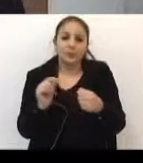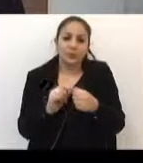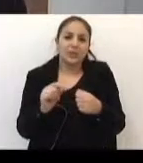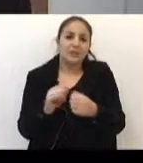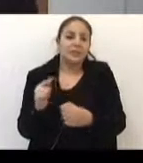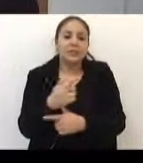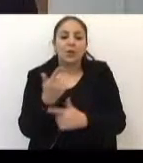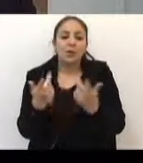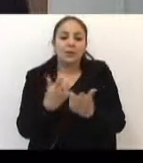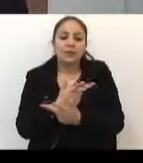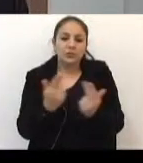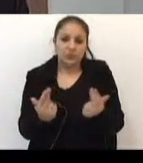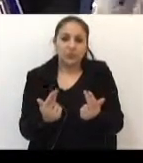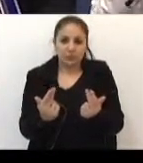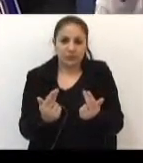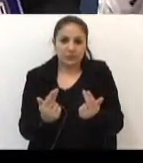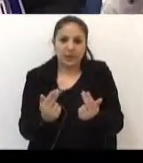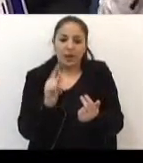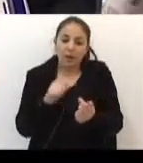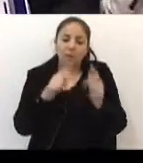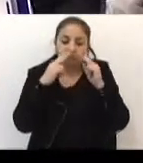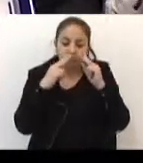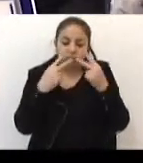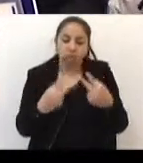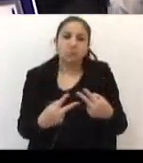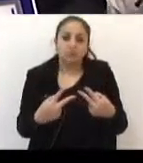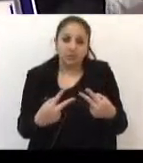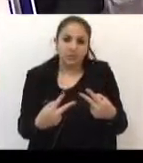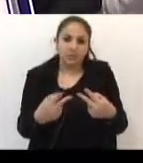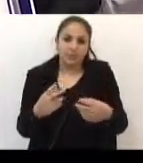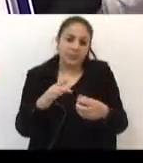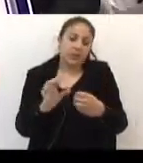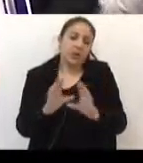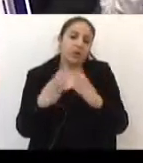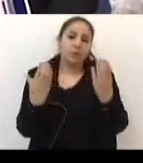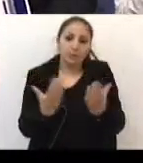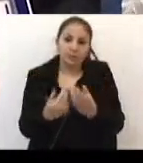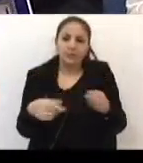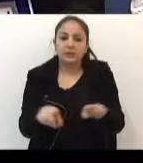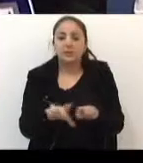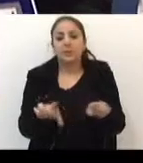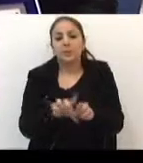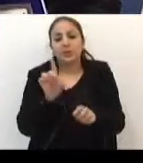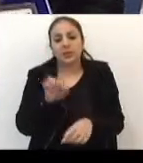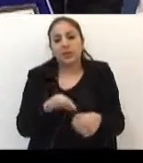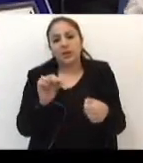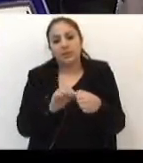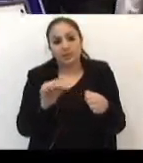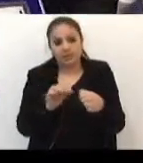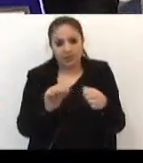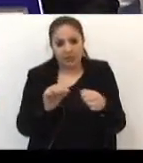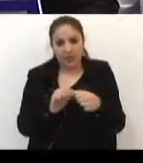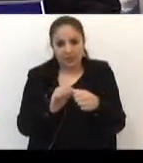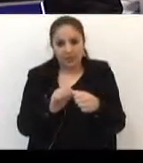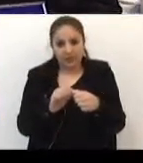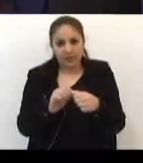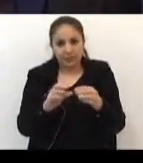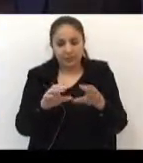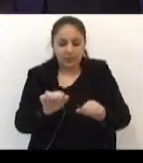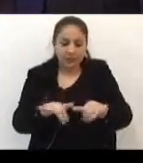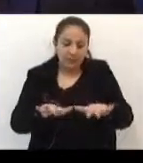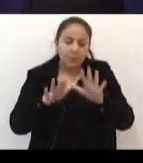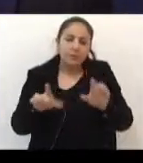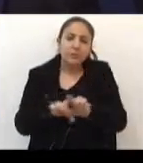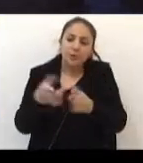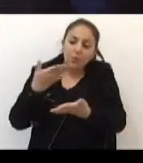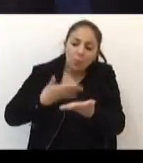alguma medida foi reconhecido pela comunidade naquilo que é expressa pelo parlamento, e eu compartilho